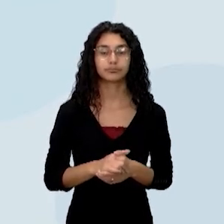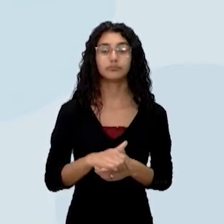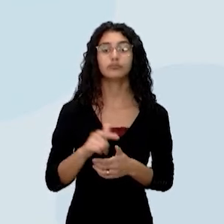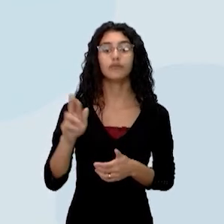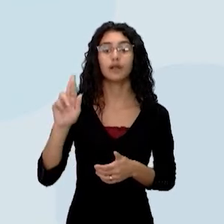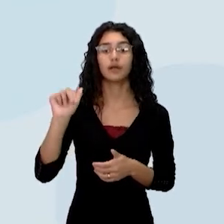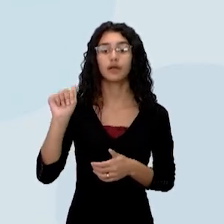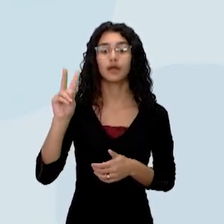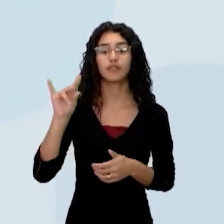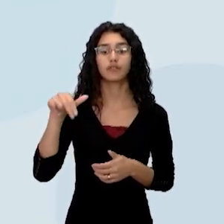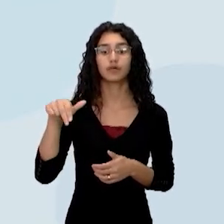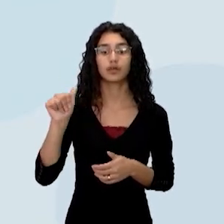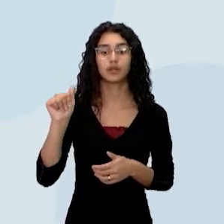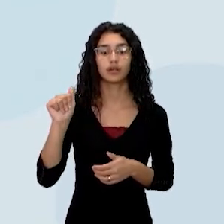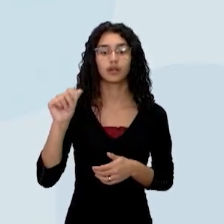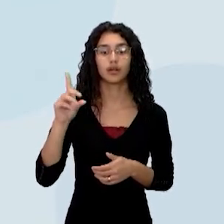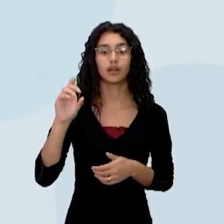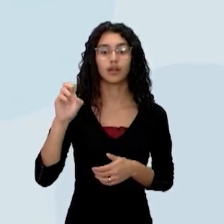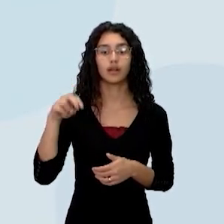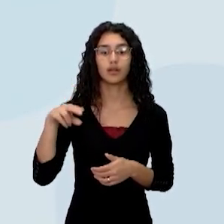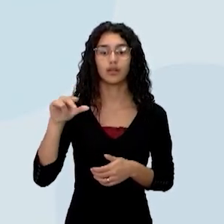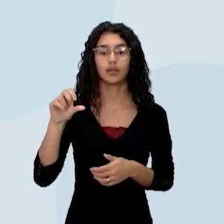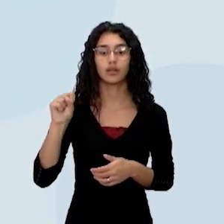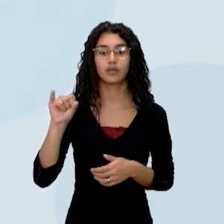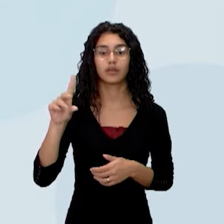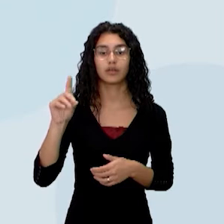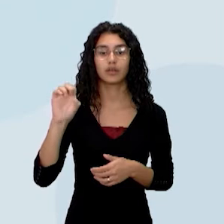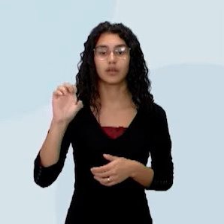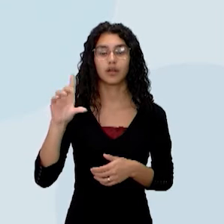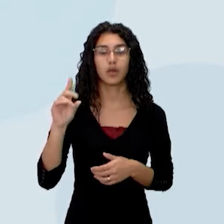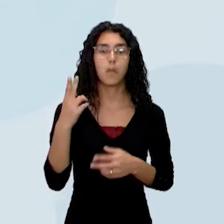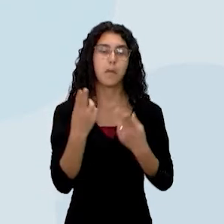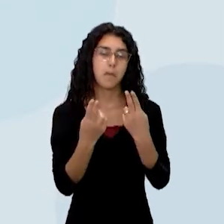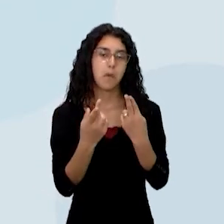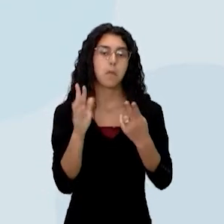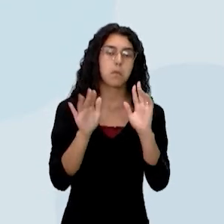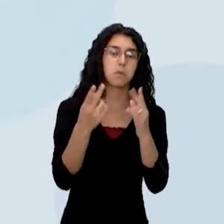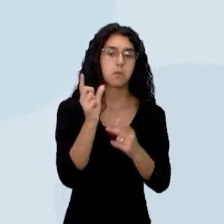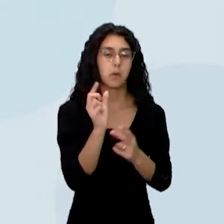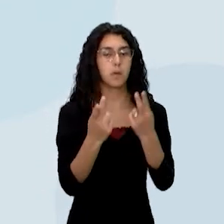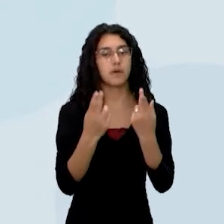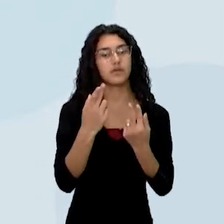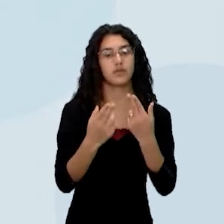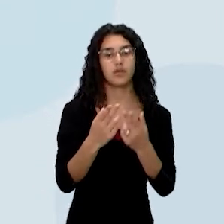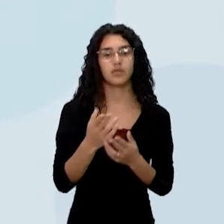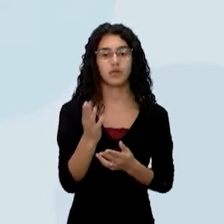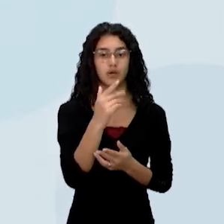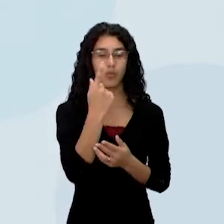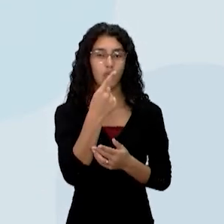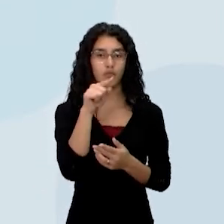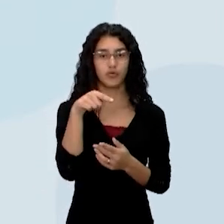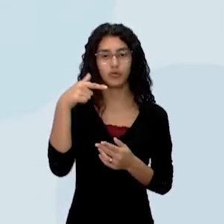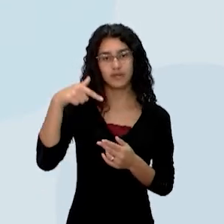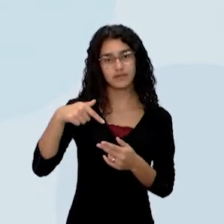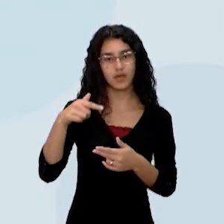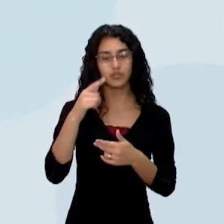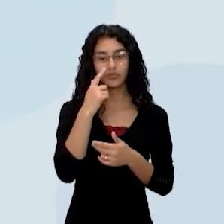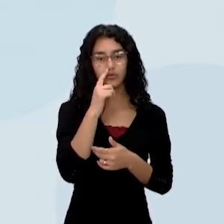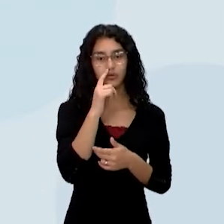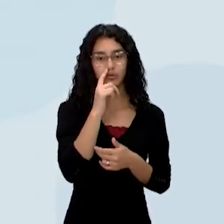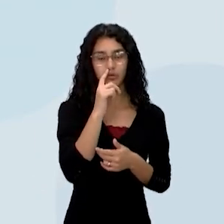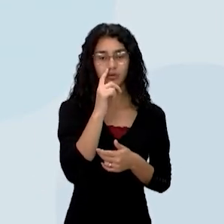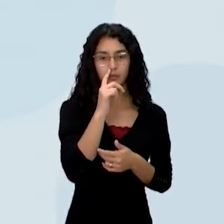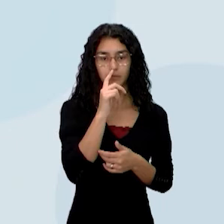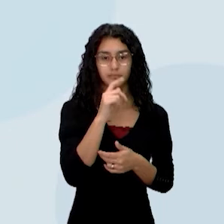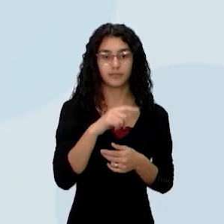é 1,7 gramas por centímetro cúbico, né? Praticamente um pouco parecido com os anteriormente lá, fora a questão de Urano. E a gravidade